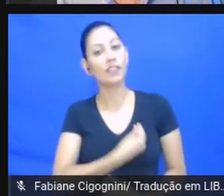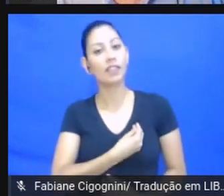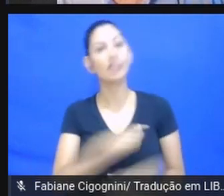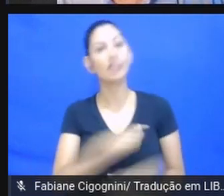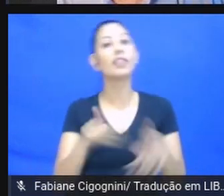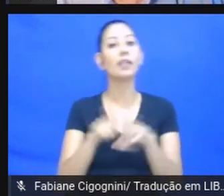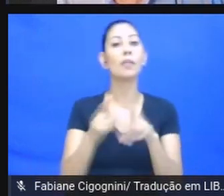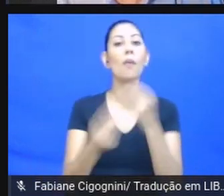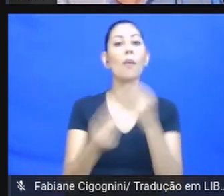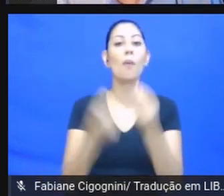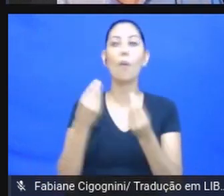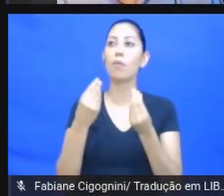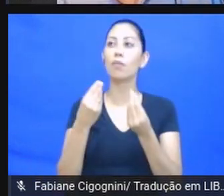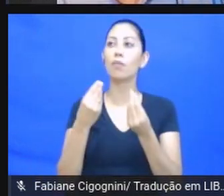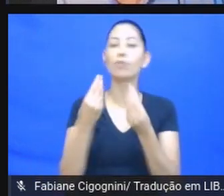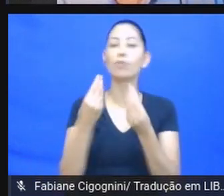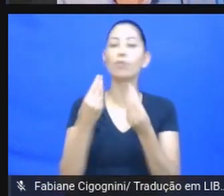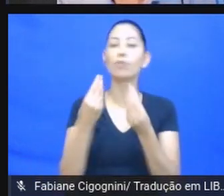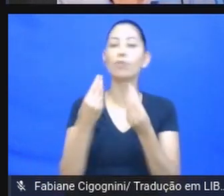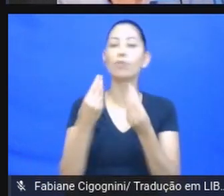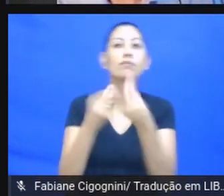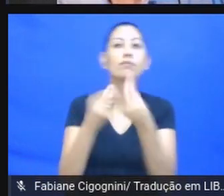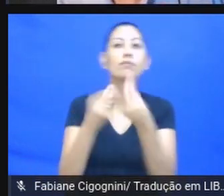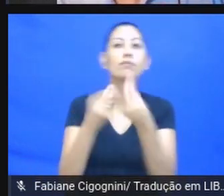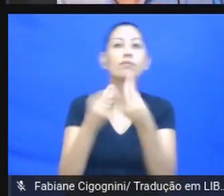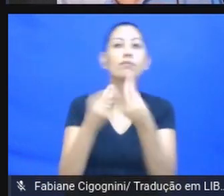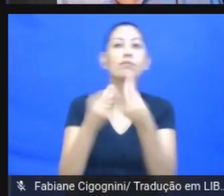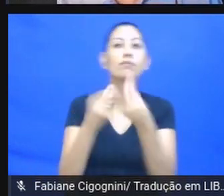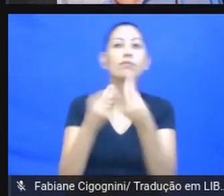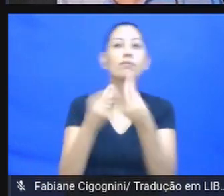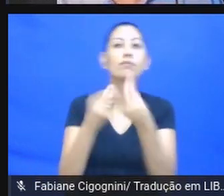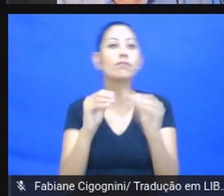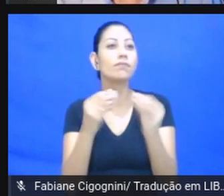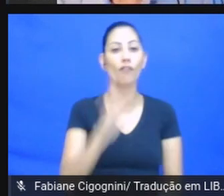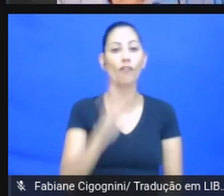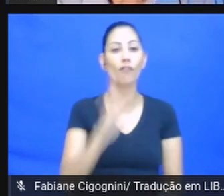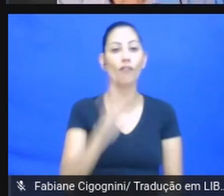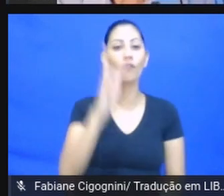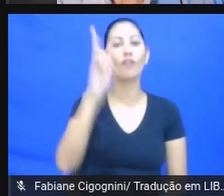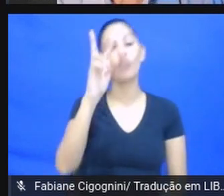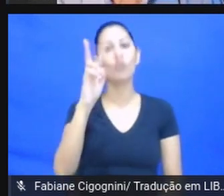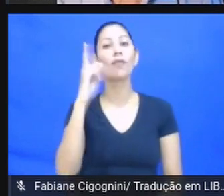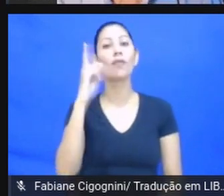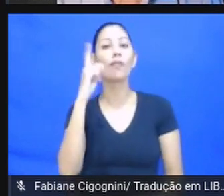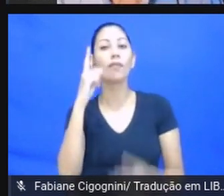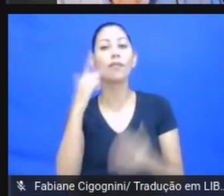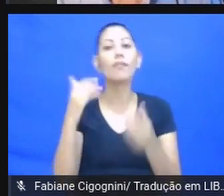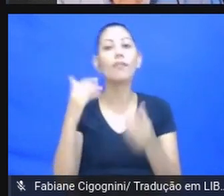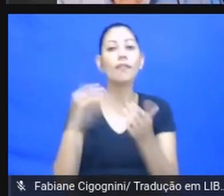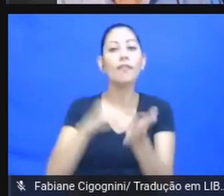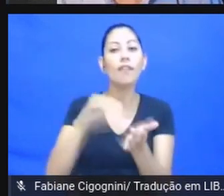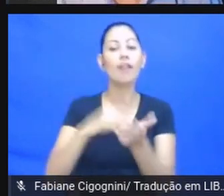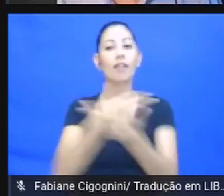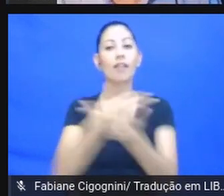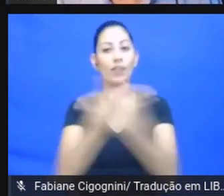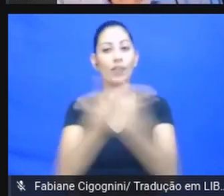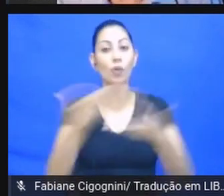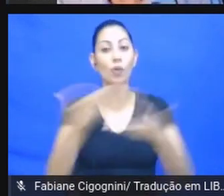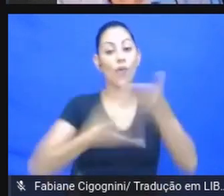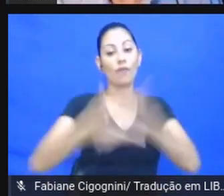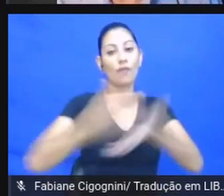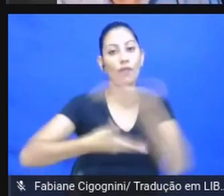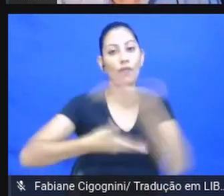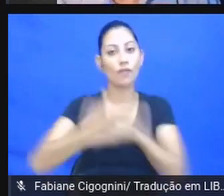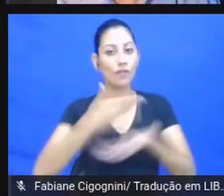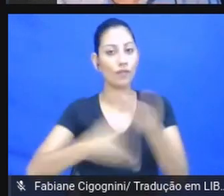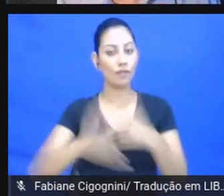vida, a fragilidade, o valor do encontro por diversos meios, de aprender a conviver com os que estão